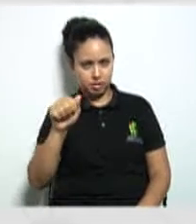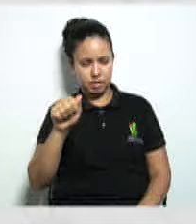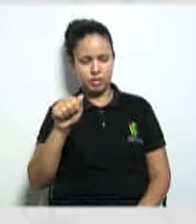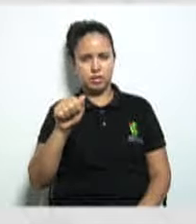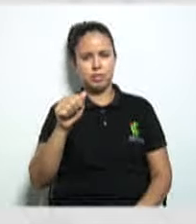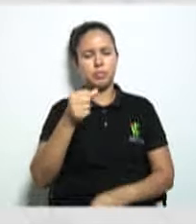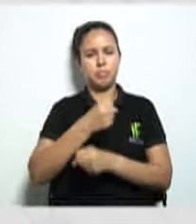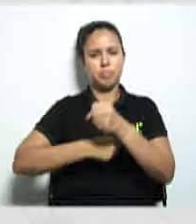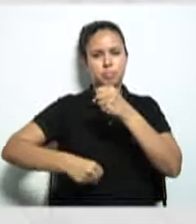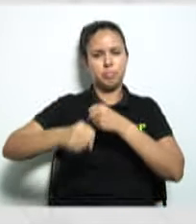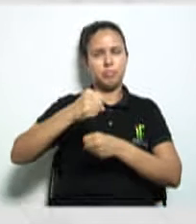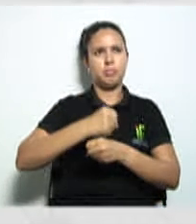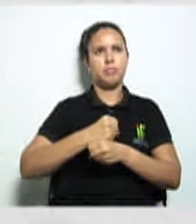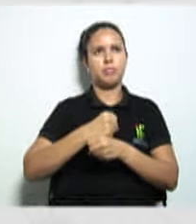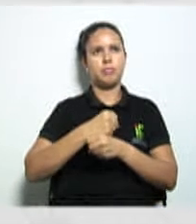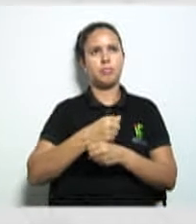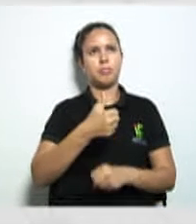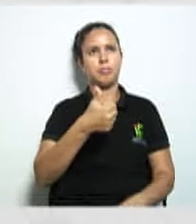em